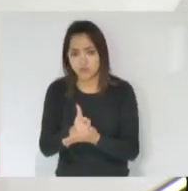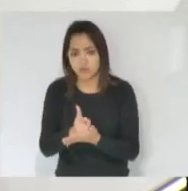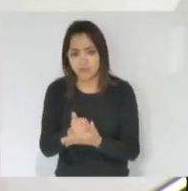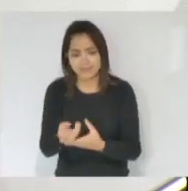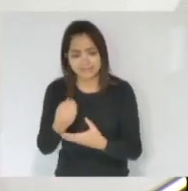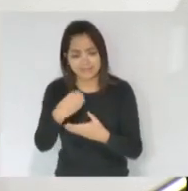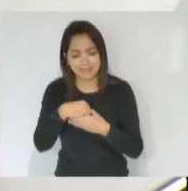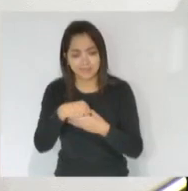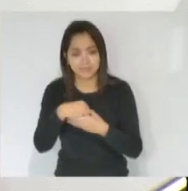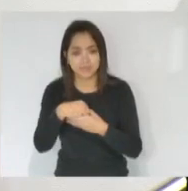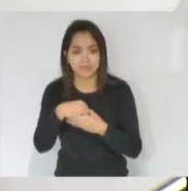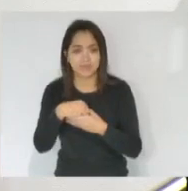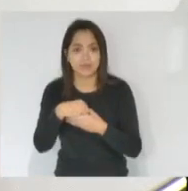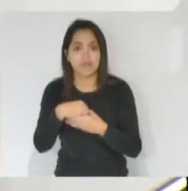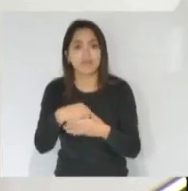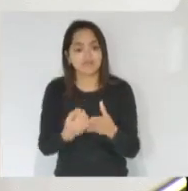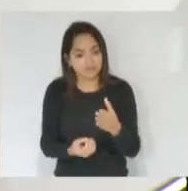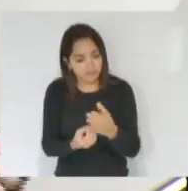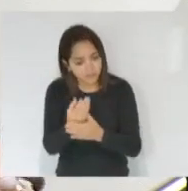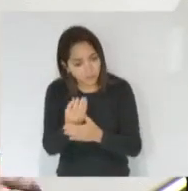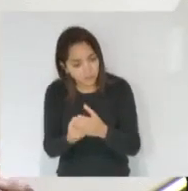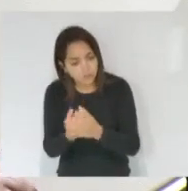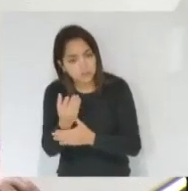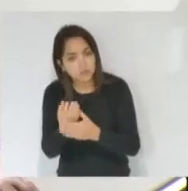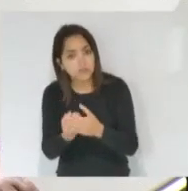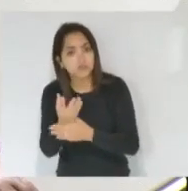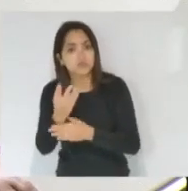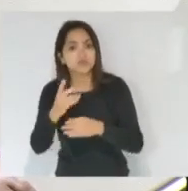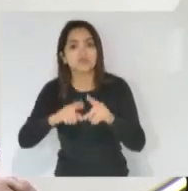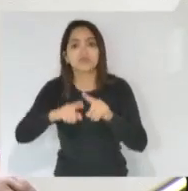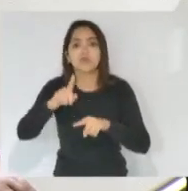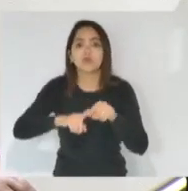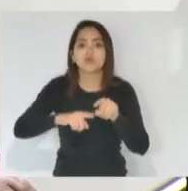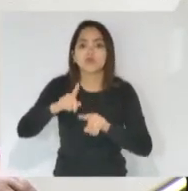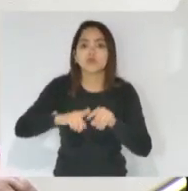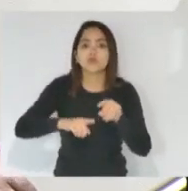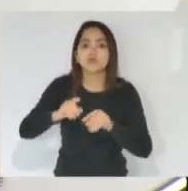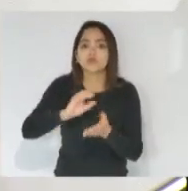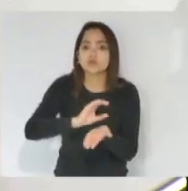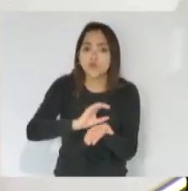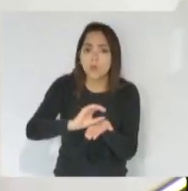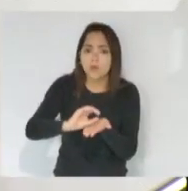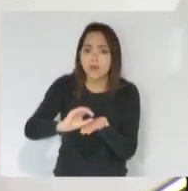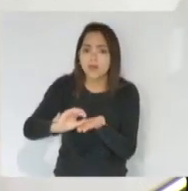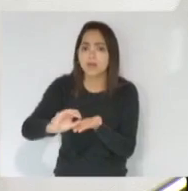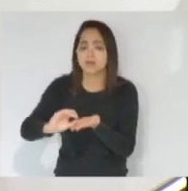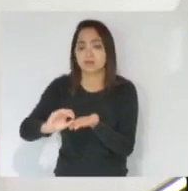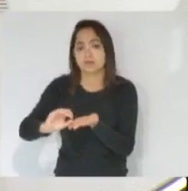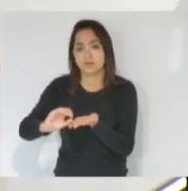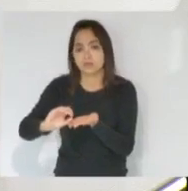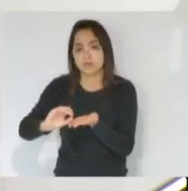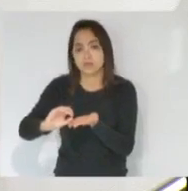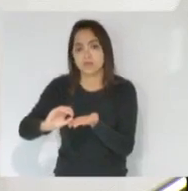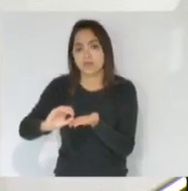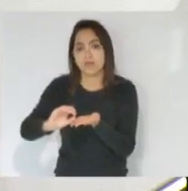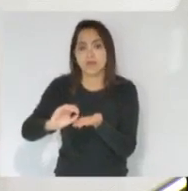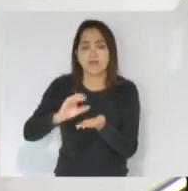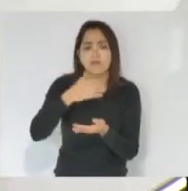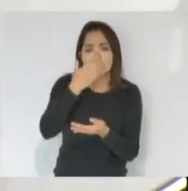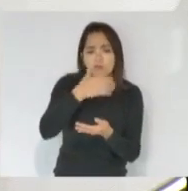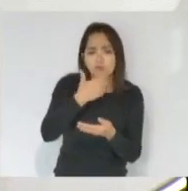agricultura e voltei a produzir, produzo produtos orgânicos, como